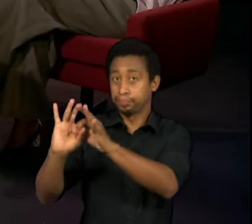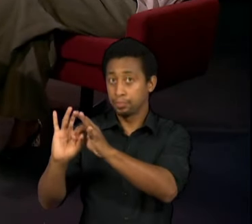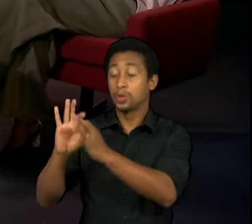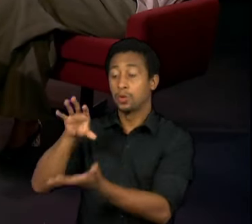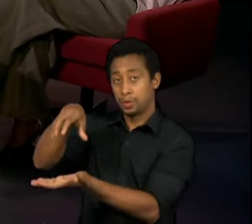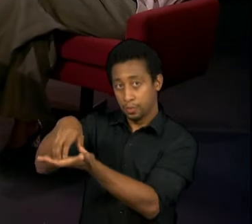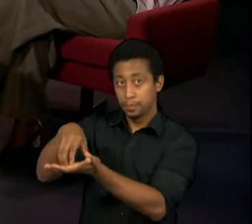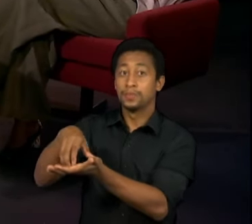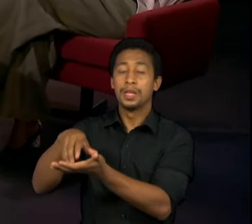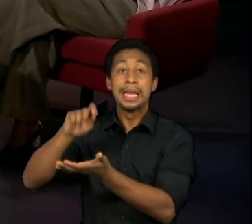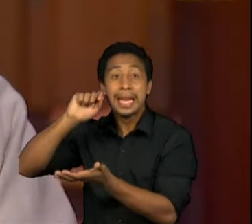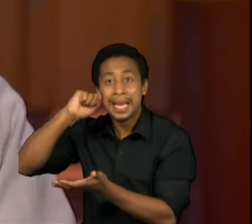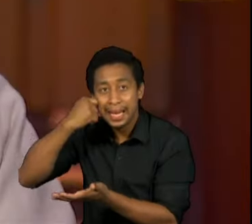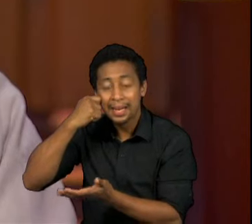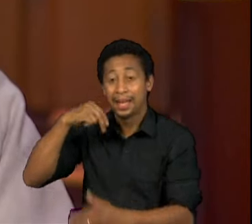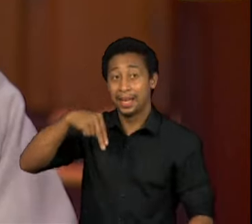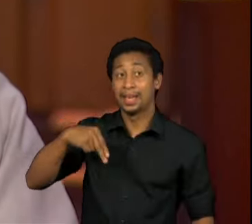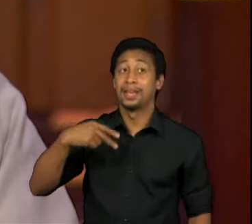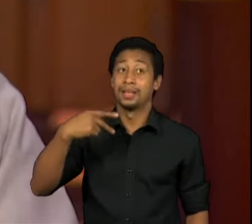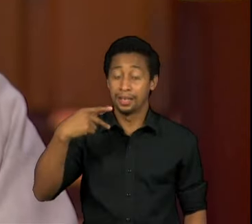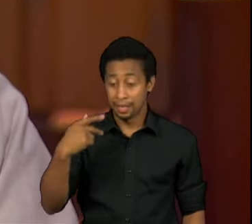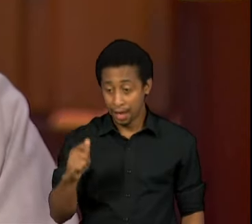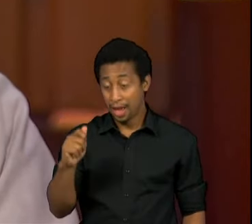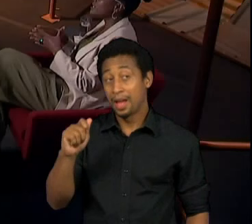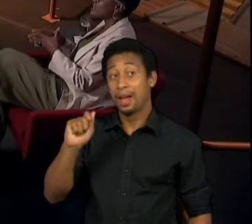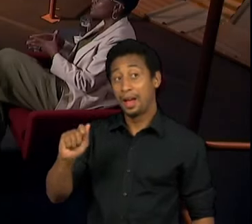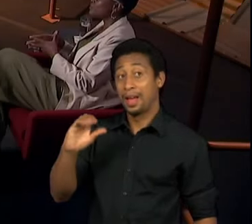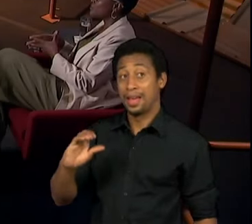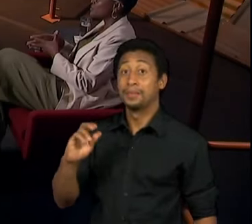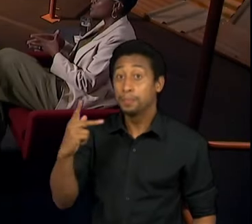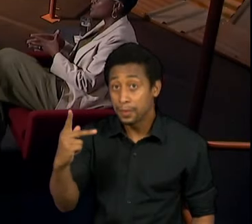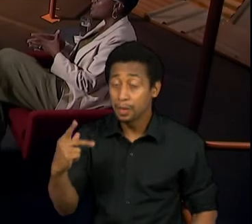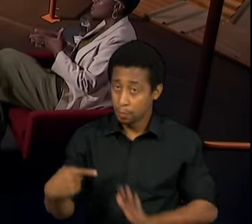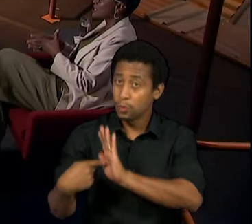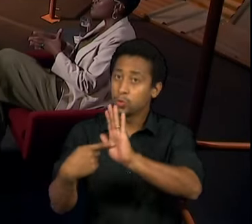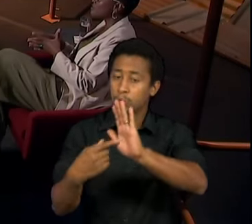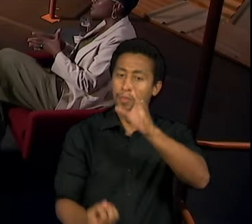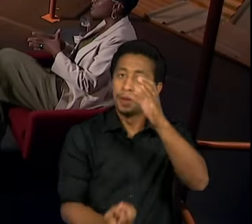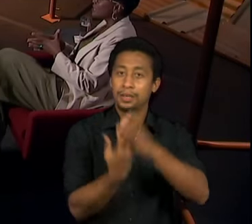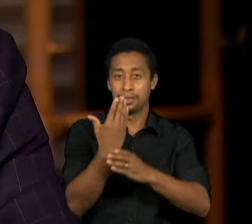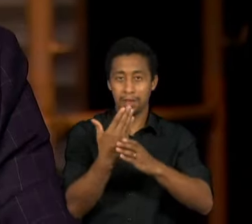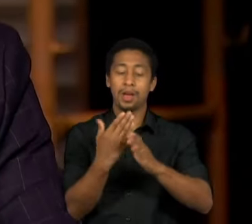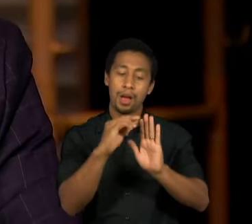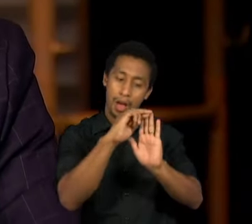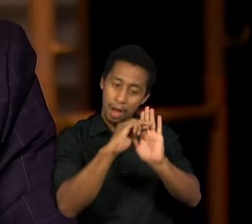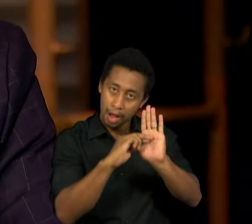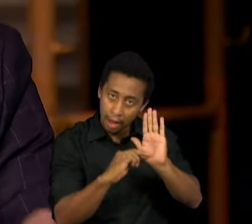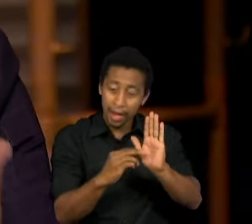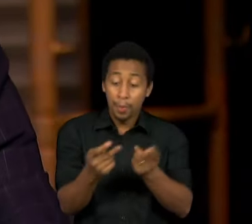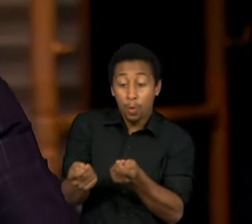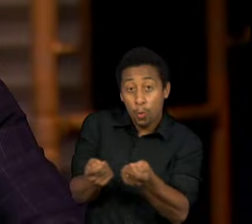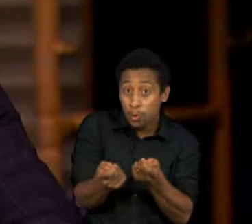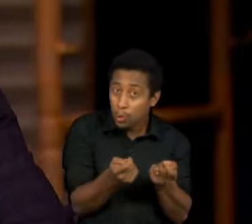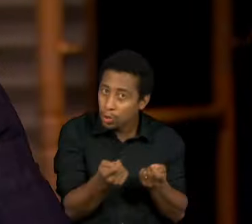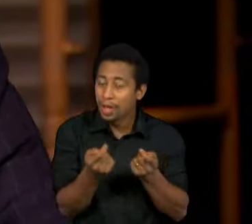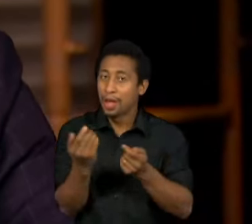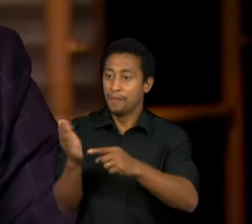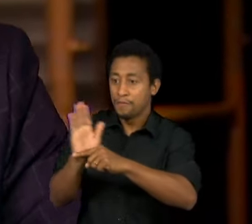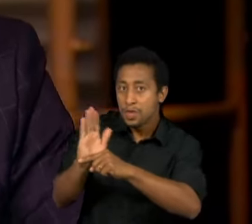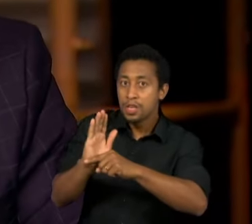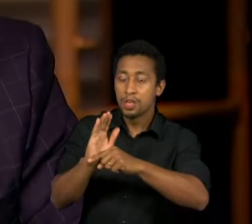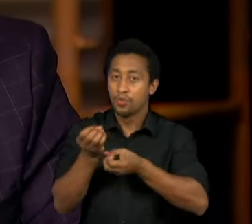Unidos a ensp de se juntaram para fazer essa campanha Stop Race for profits nos Estados Unidos como que a gente pode entrar